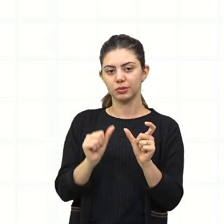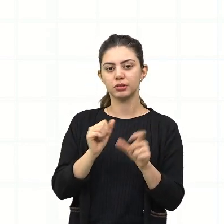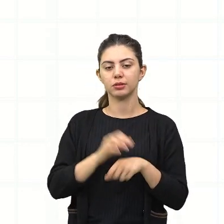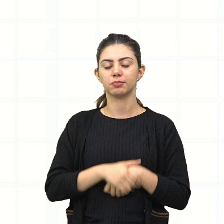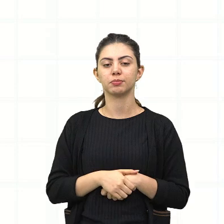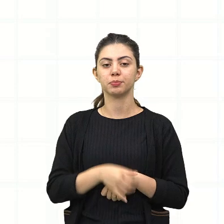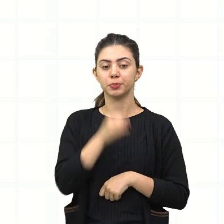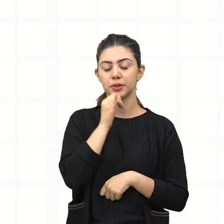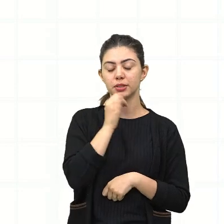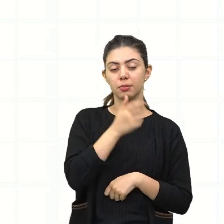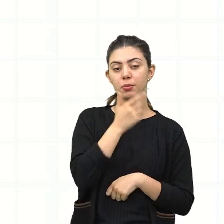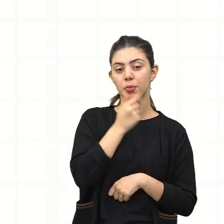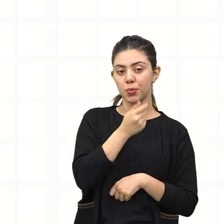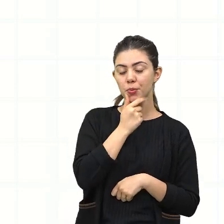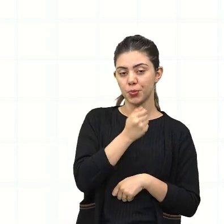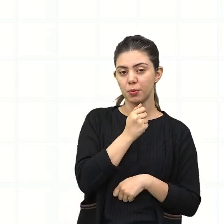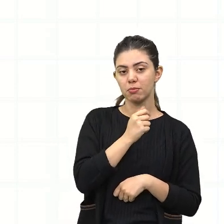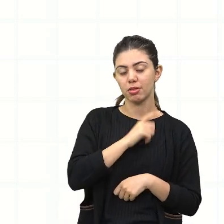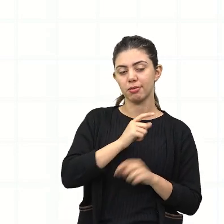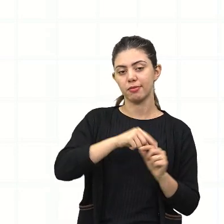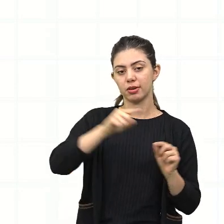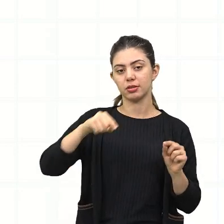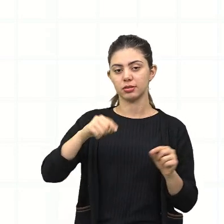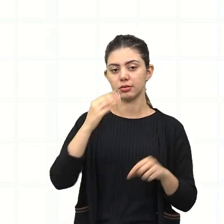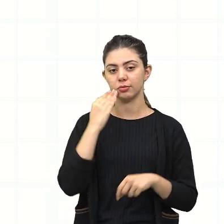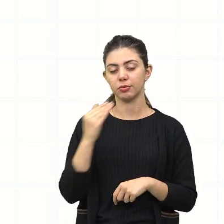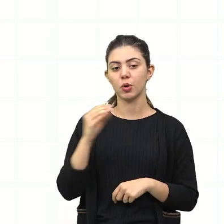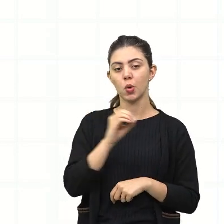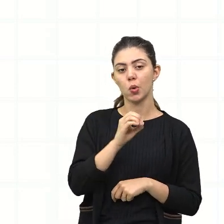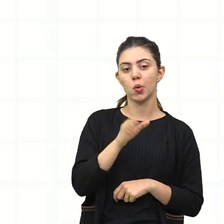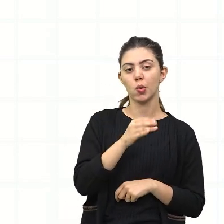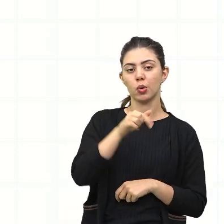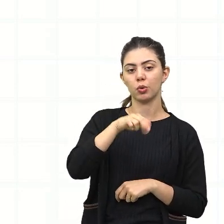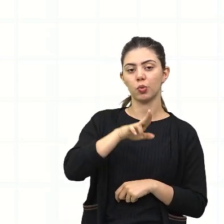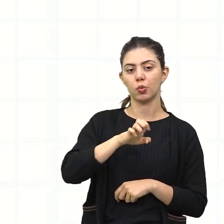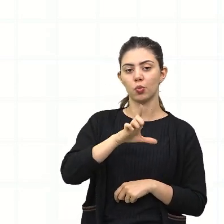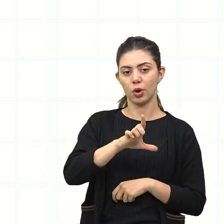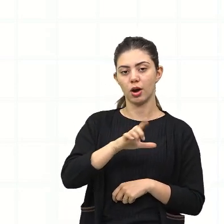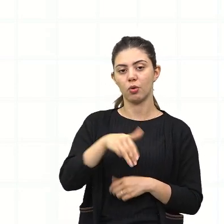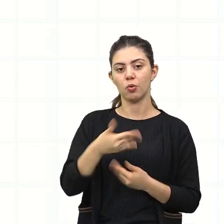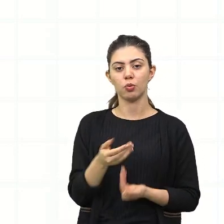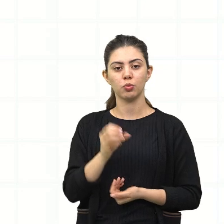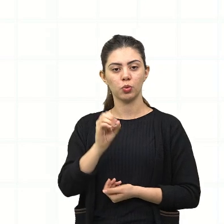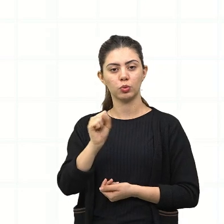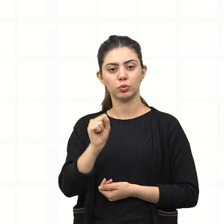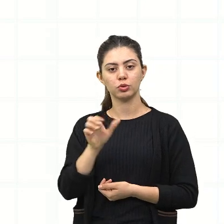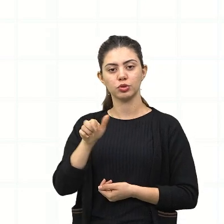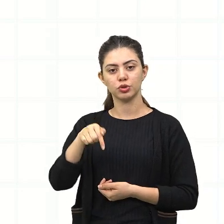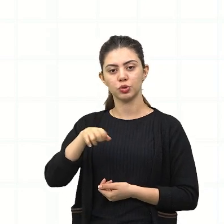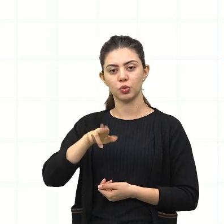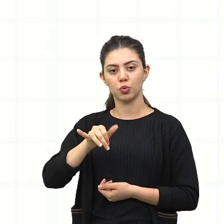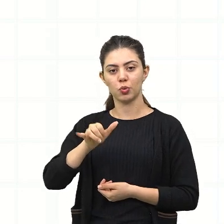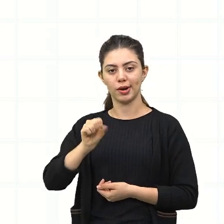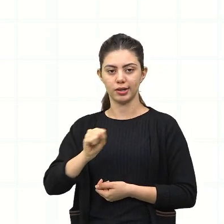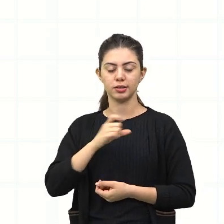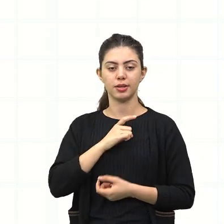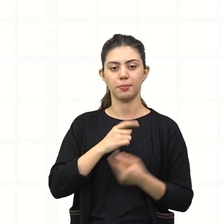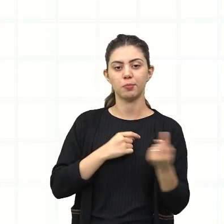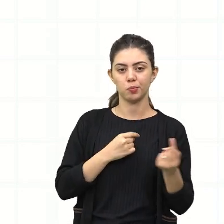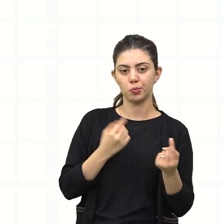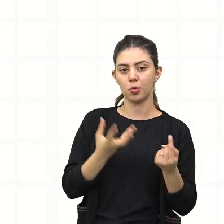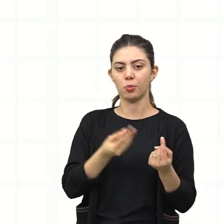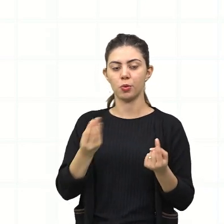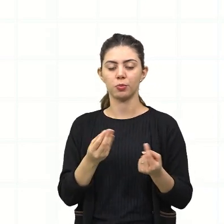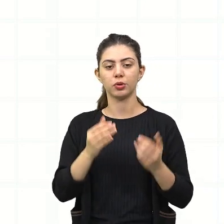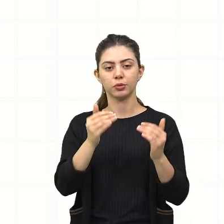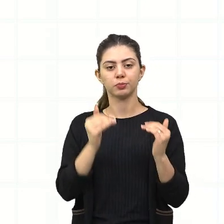masculino variável eu tenho o qual, masculino singular, os quais, masculino plural. Cujo,